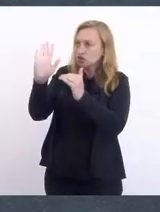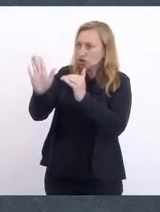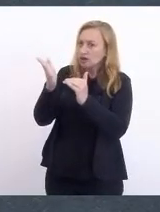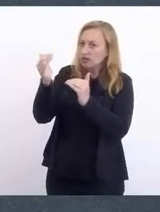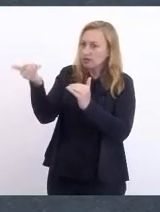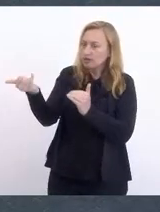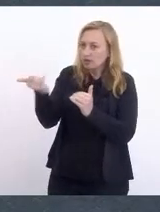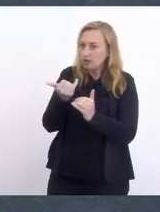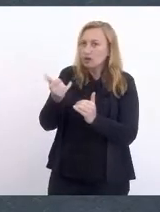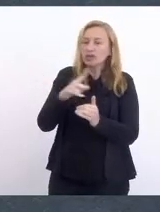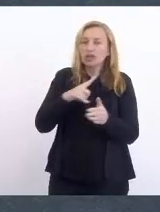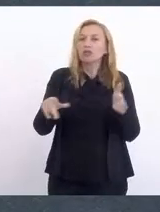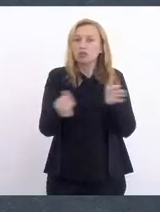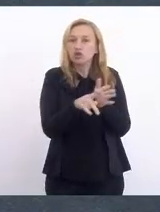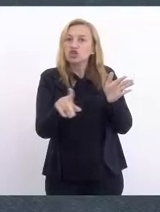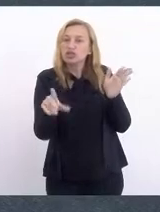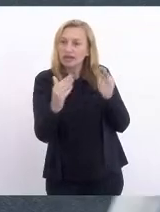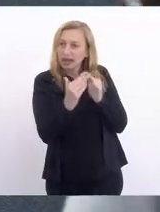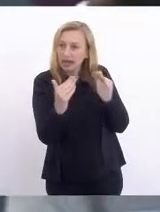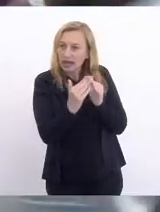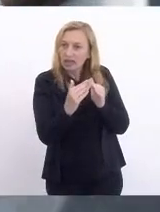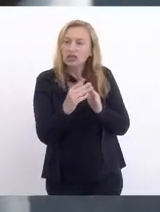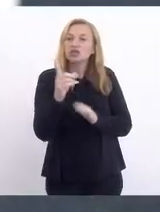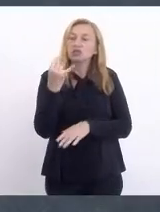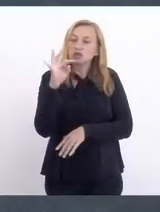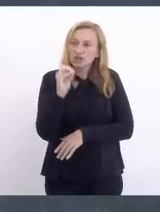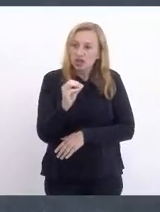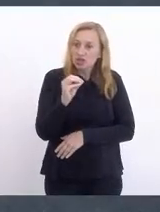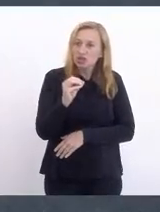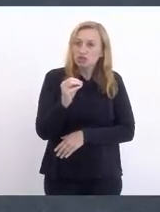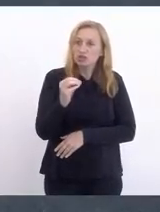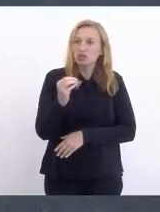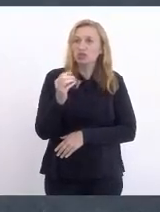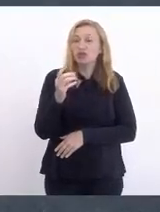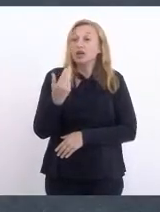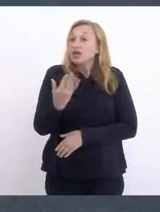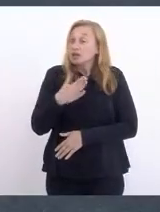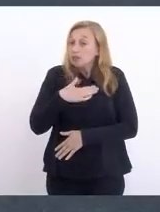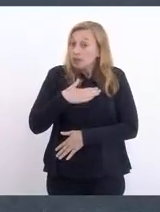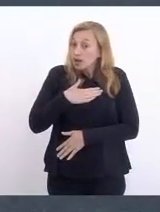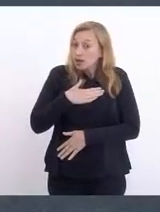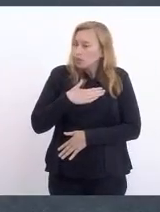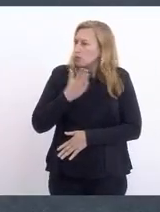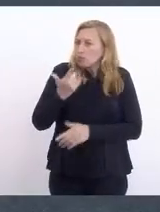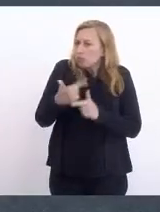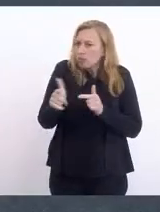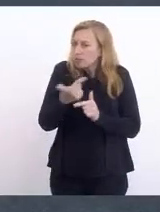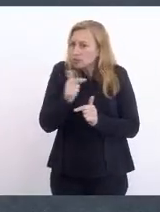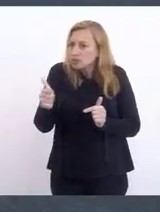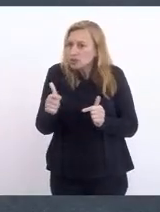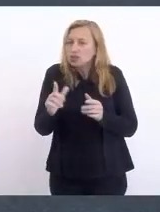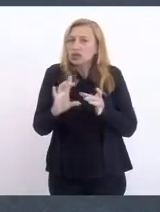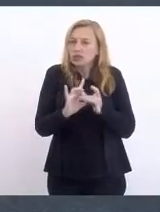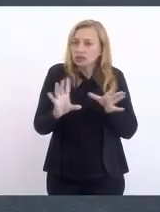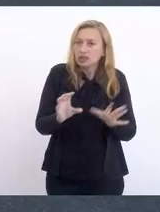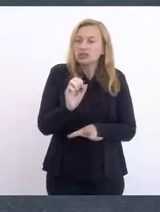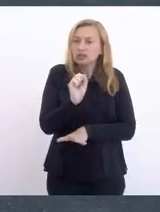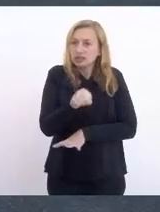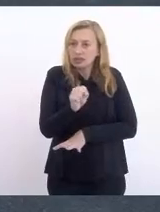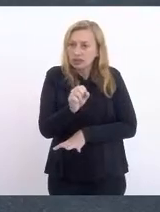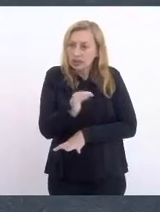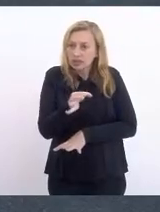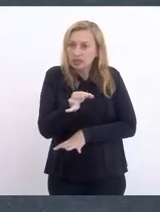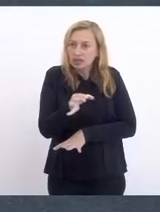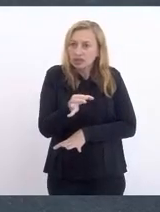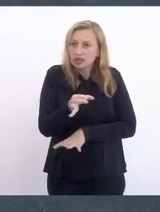atrasado a um projeto na casa do Sérgio Fernandes e meu não é que é o que eu não tem problema que autorizativa inclusive